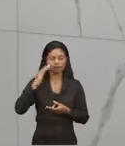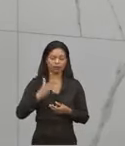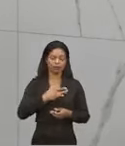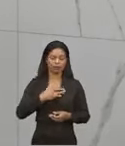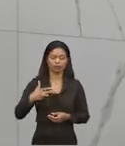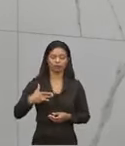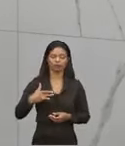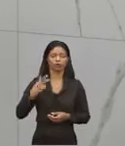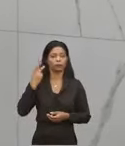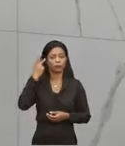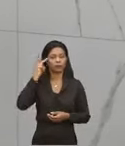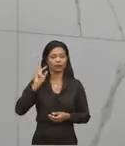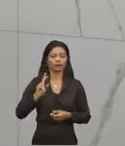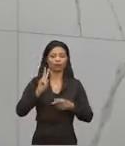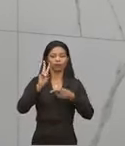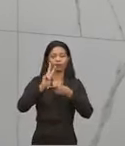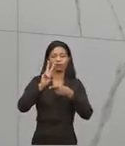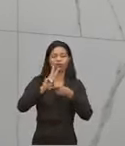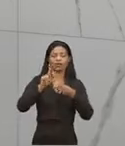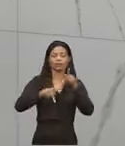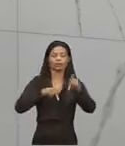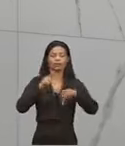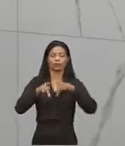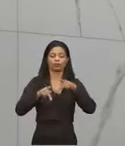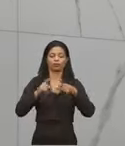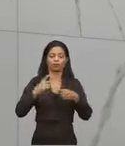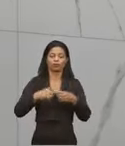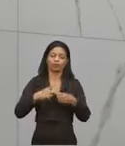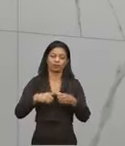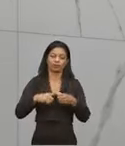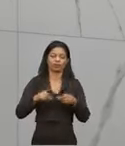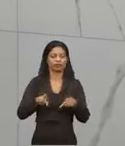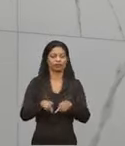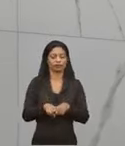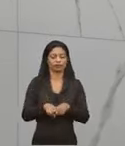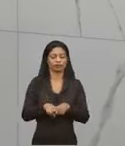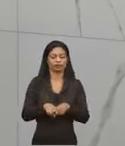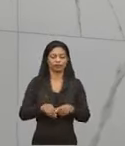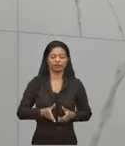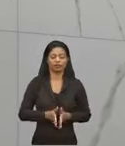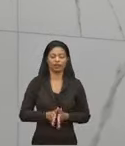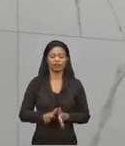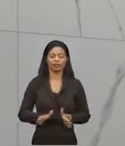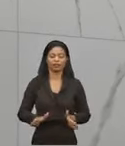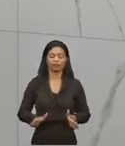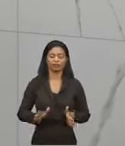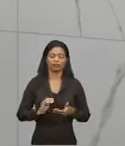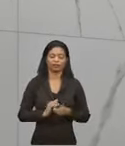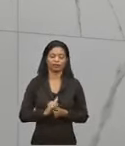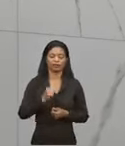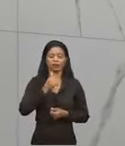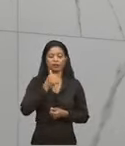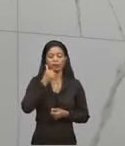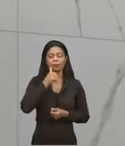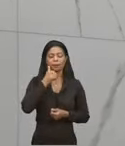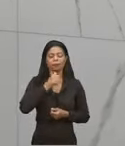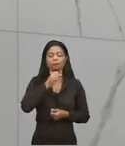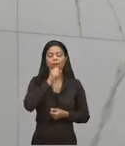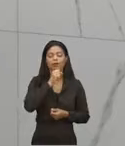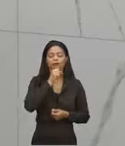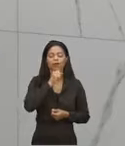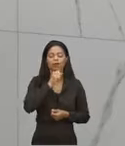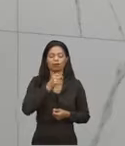minha comunidade e a minha cidade. Nasci de parteira, minha avó foi a minha parteira, nasci em Monte